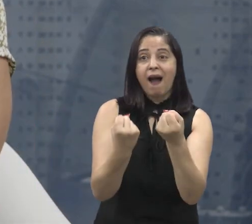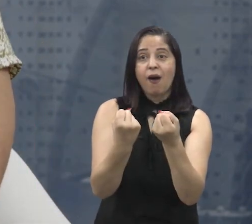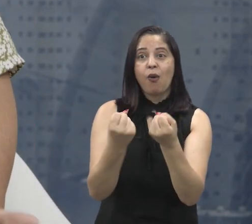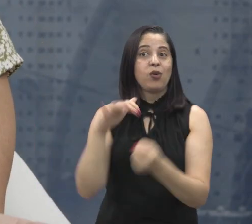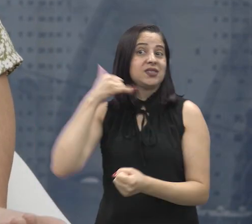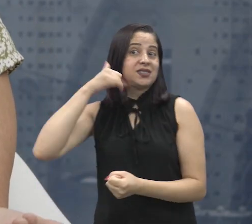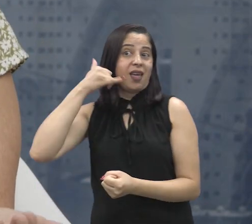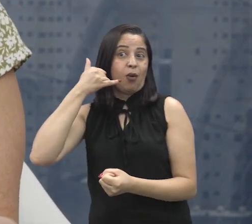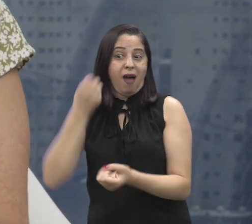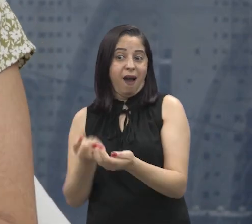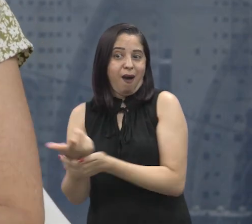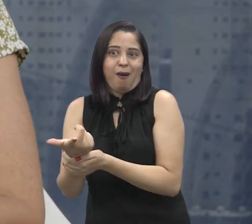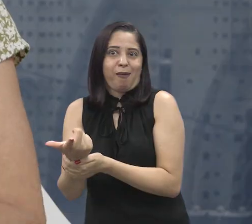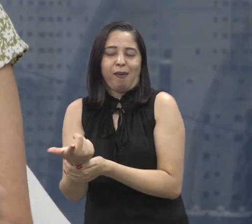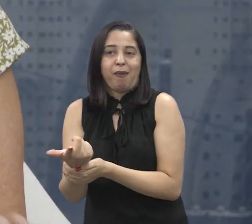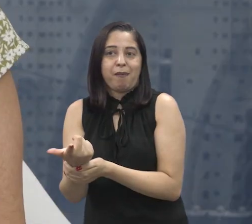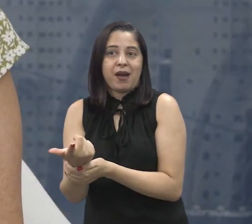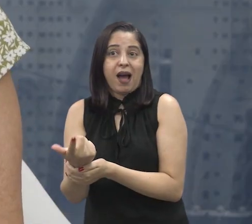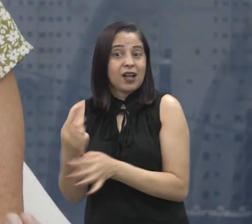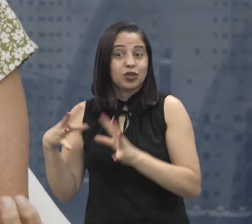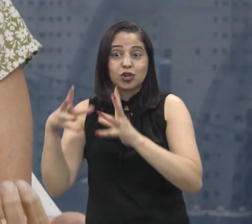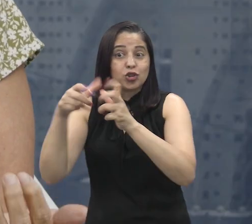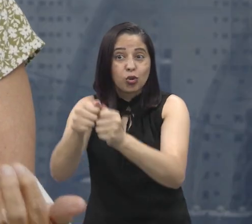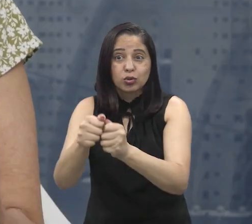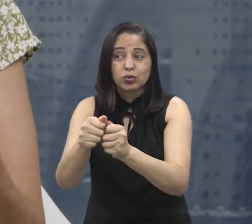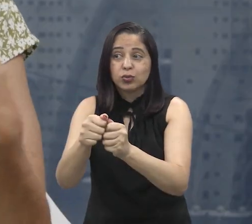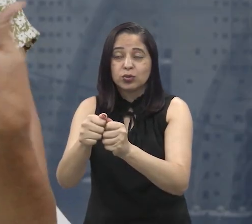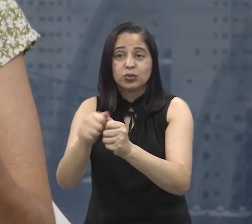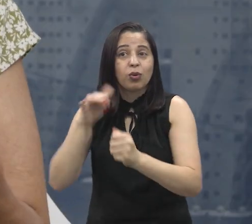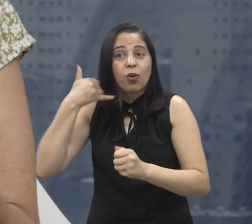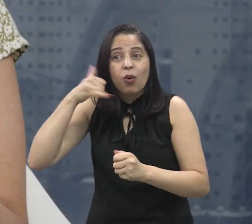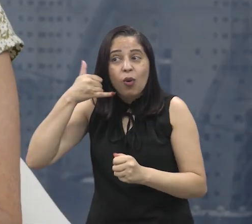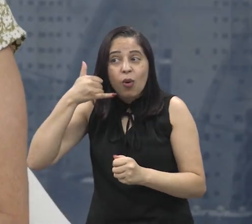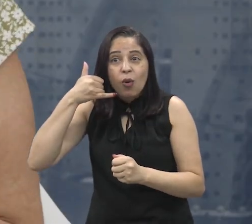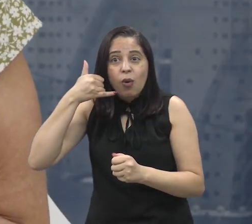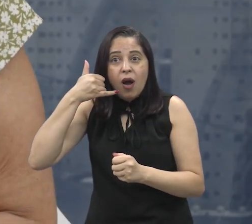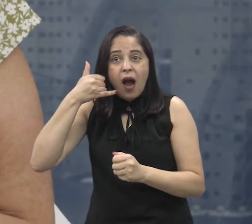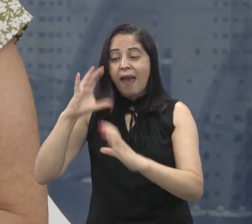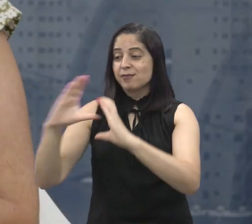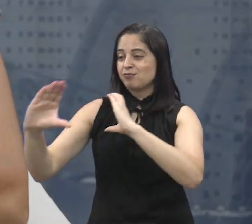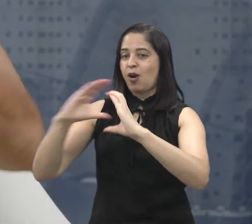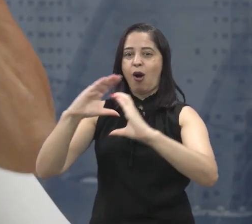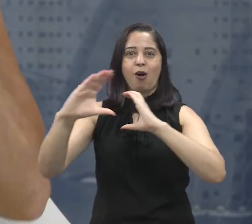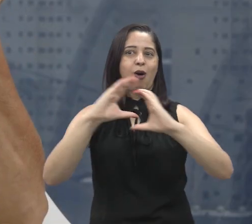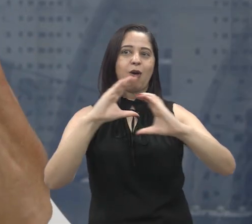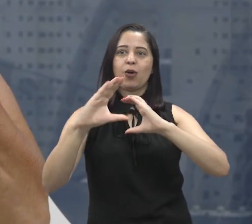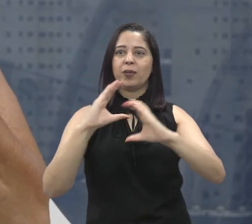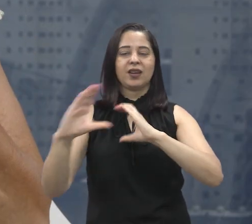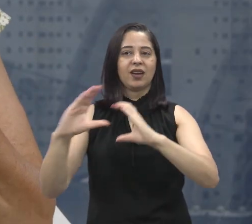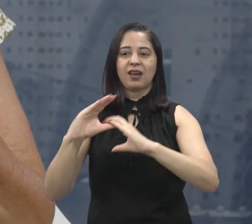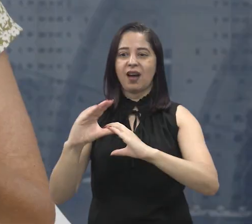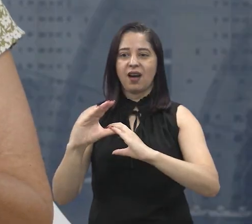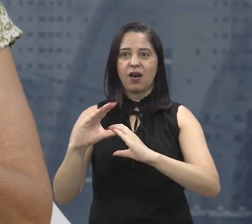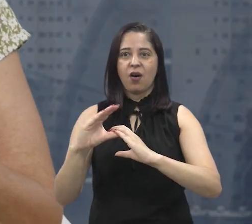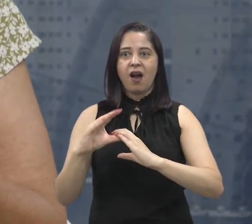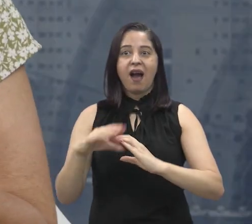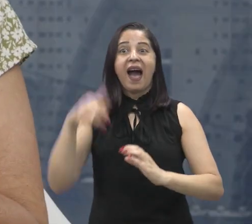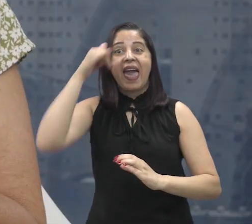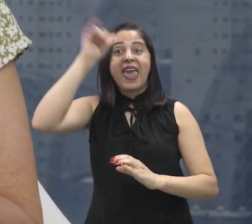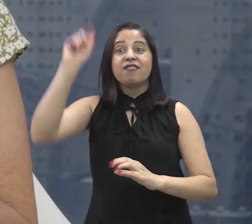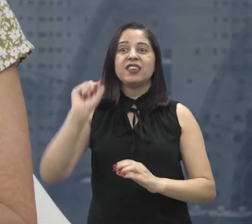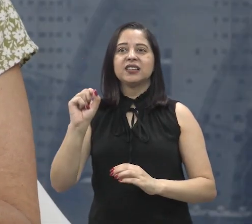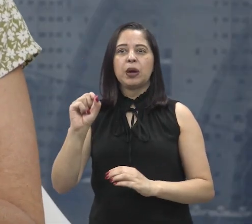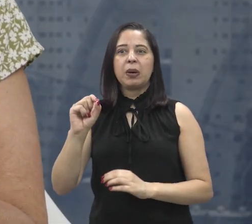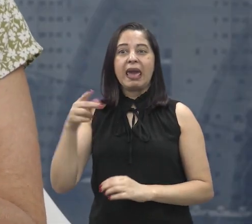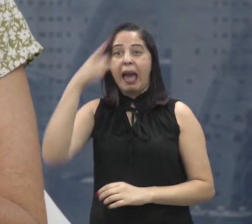todos possam ter um carro, possam ter um celular, essa tecnologia na mão, o celular na mão, que ele vai poder se